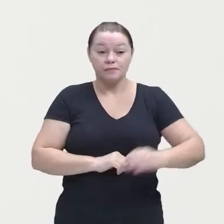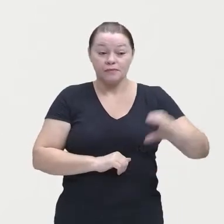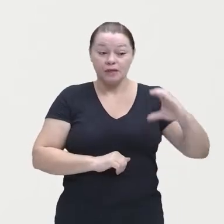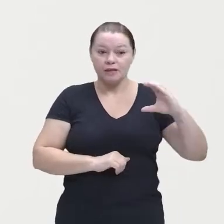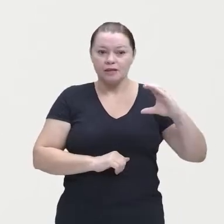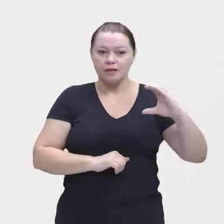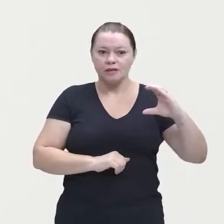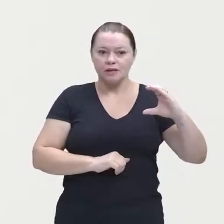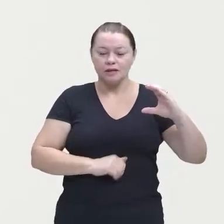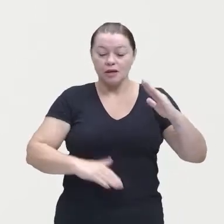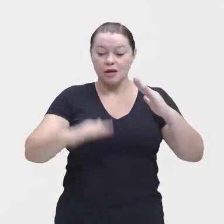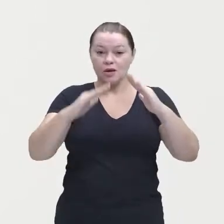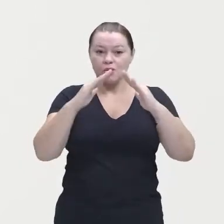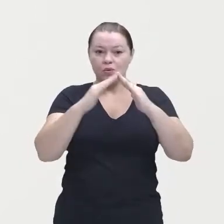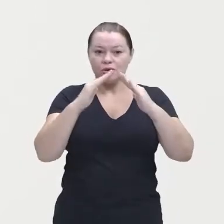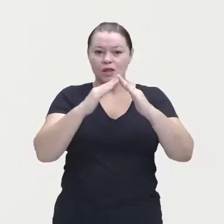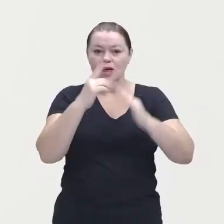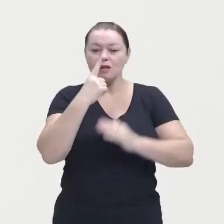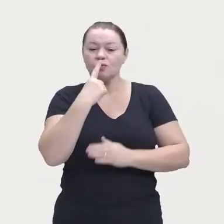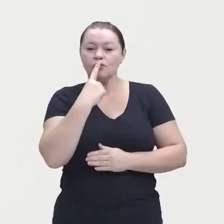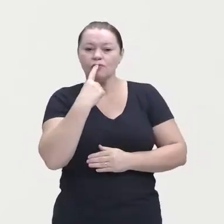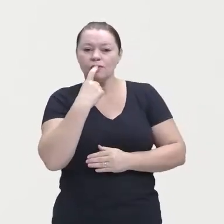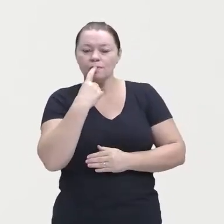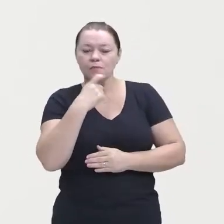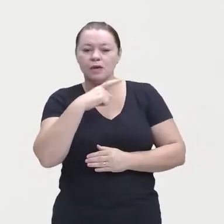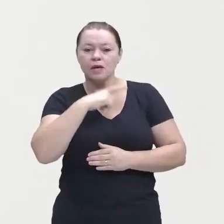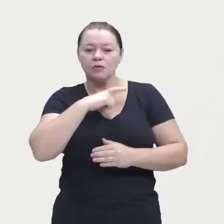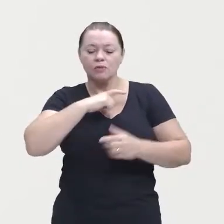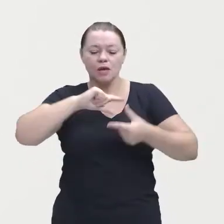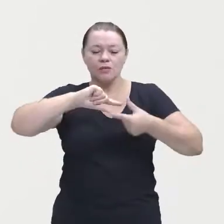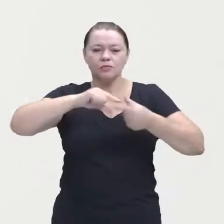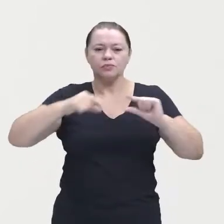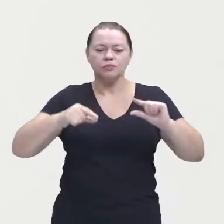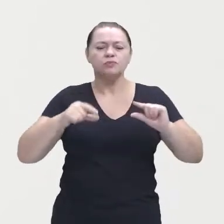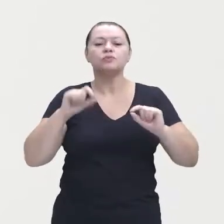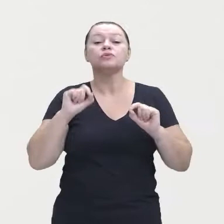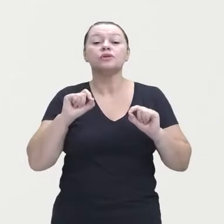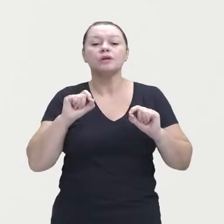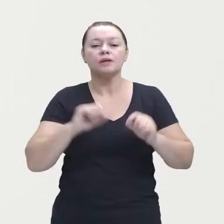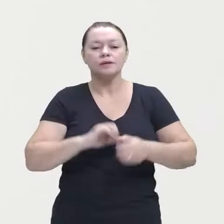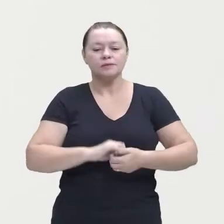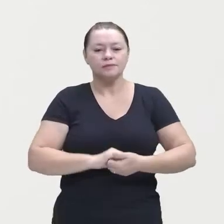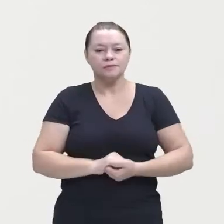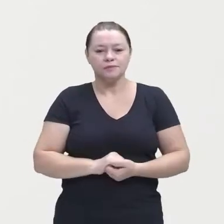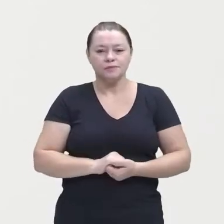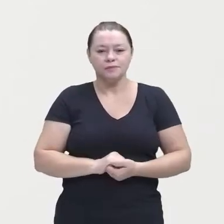C. O teto vermelho tem o formato de 1.